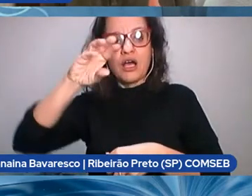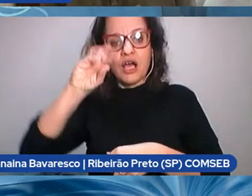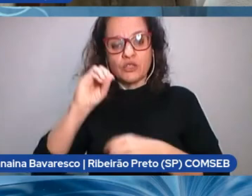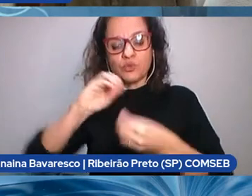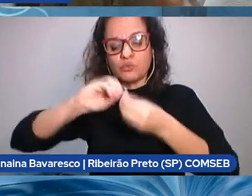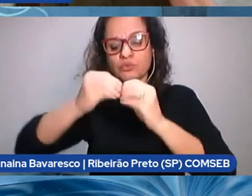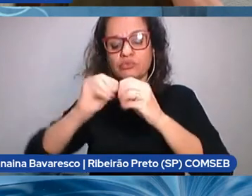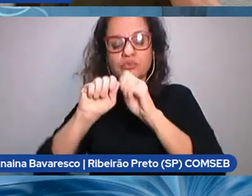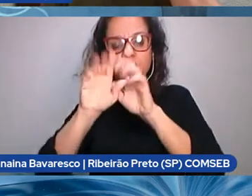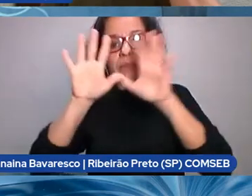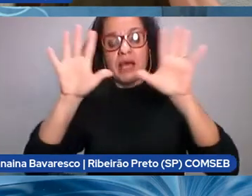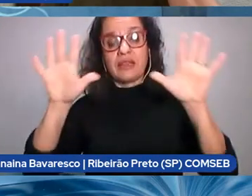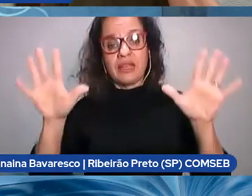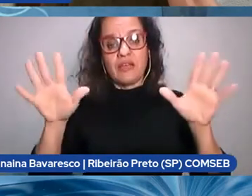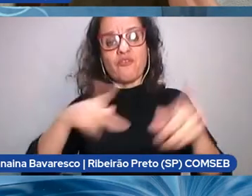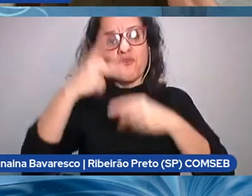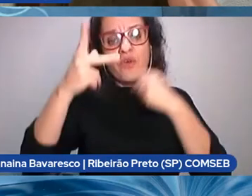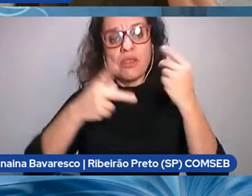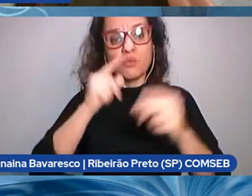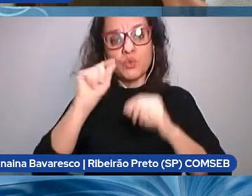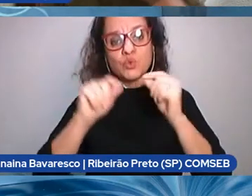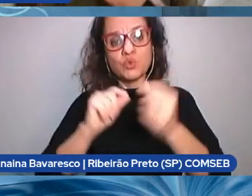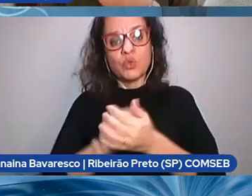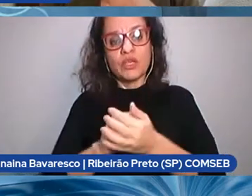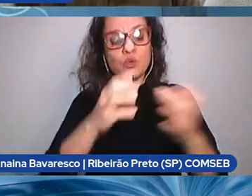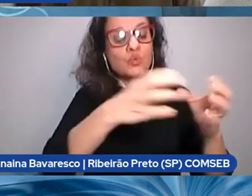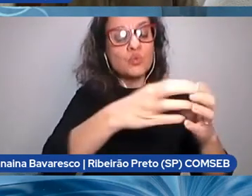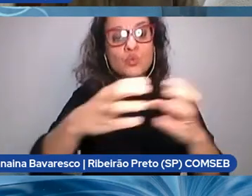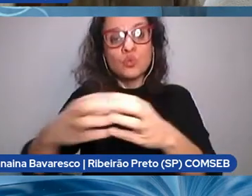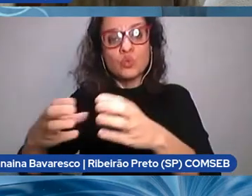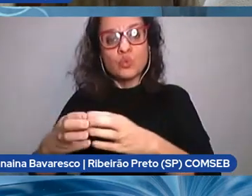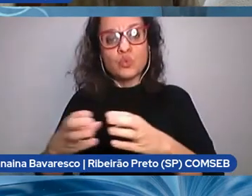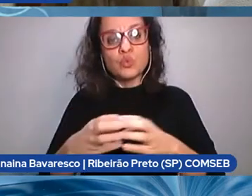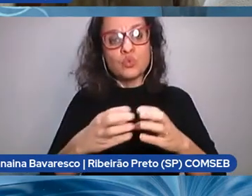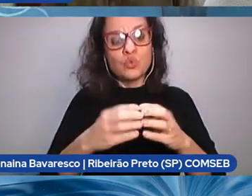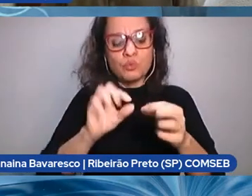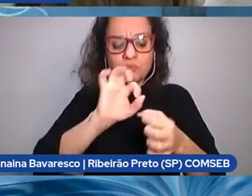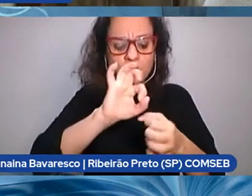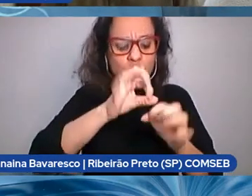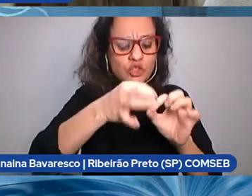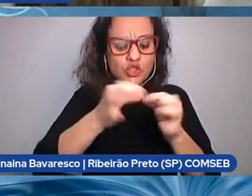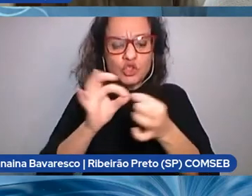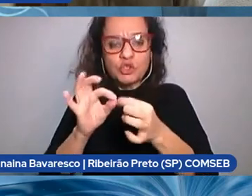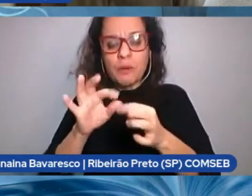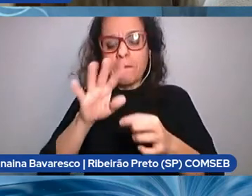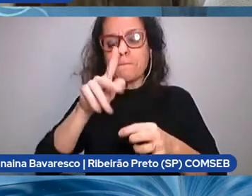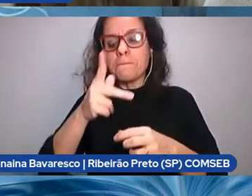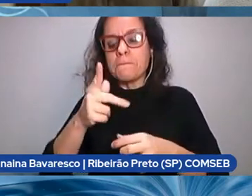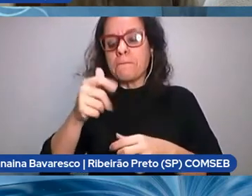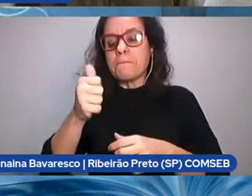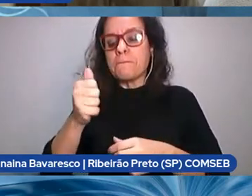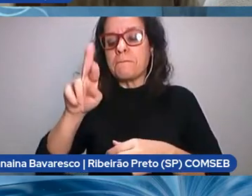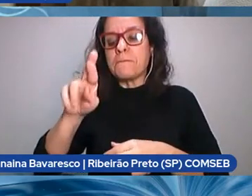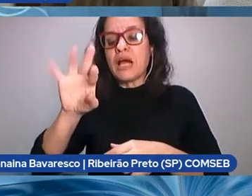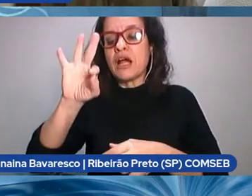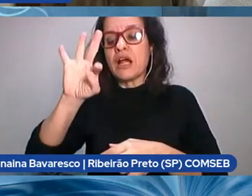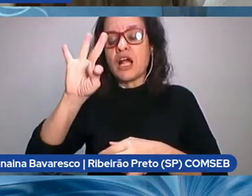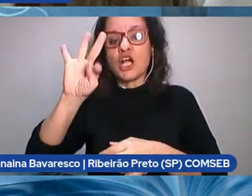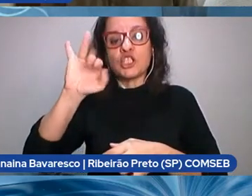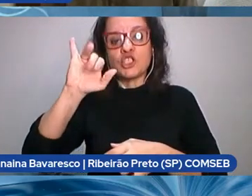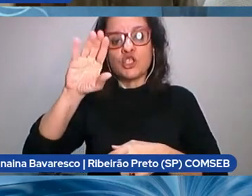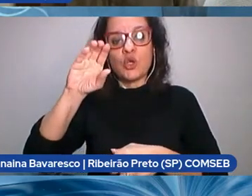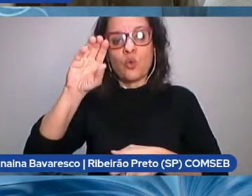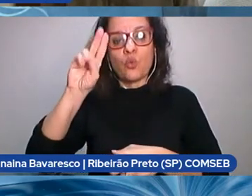partículas subatômicas, nós falamos de dois grupos de partículas, os chamados férmions, que dão